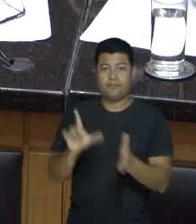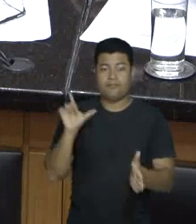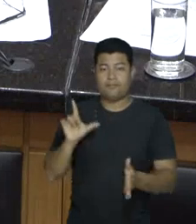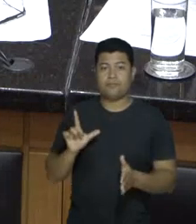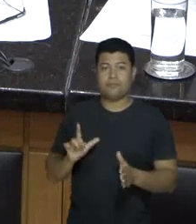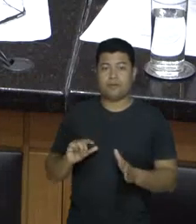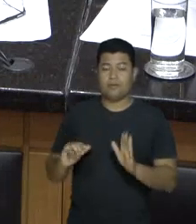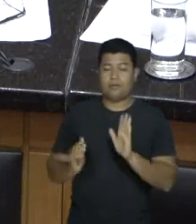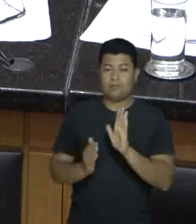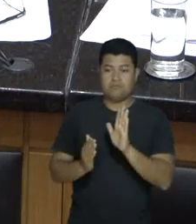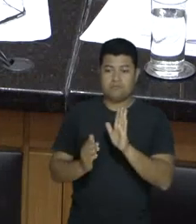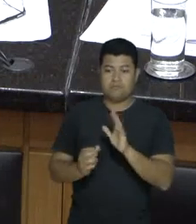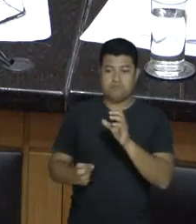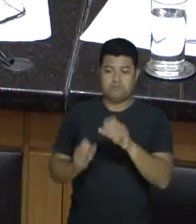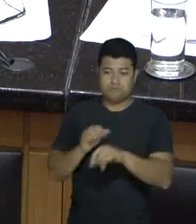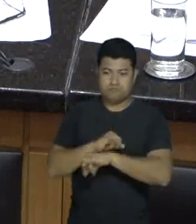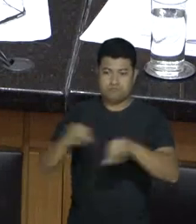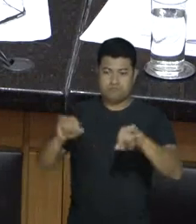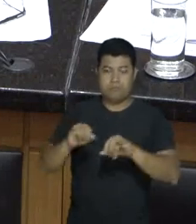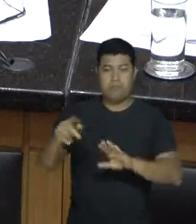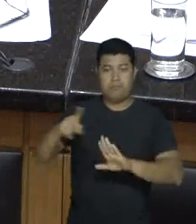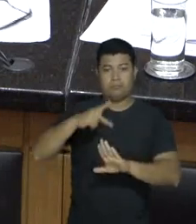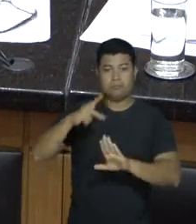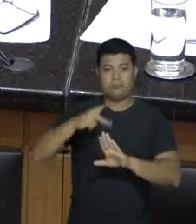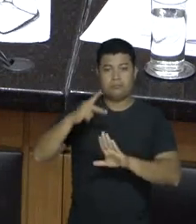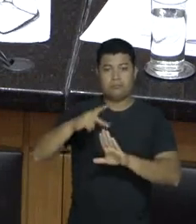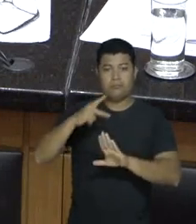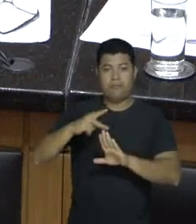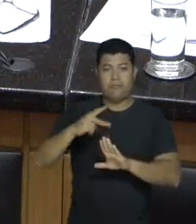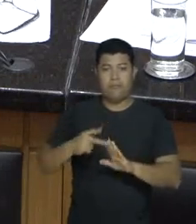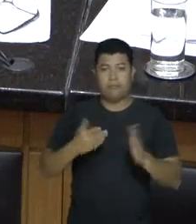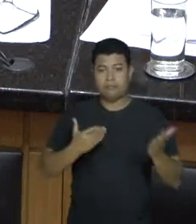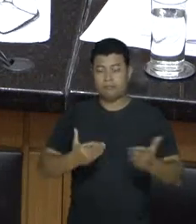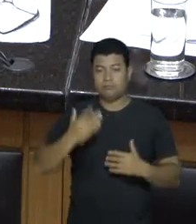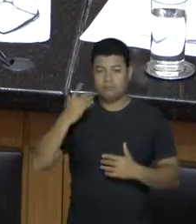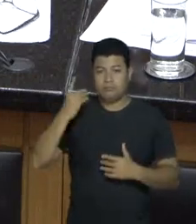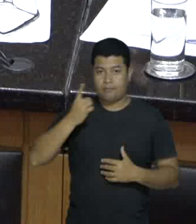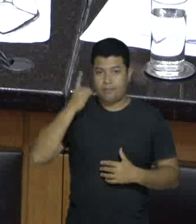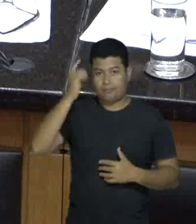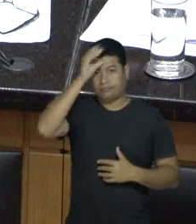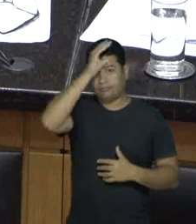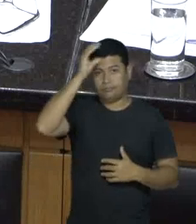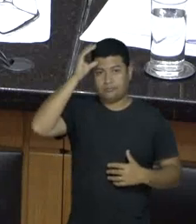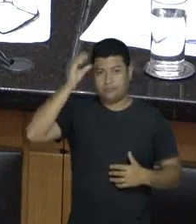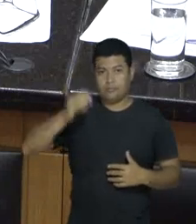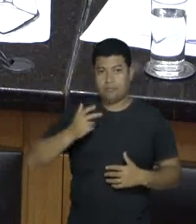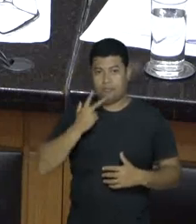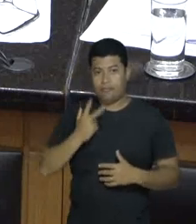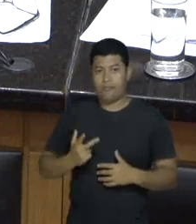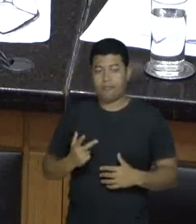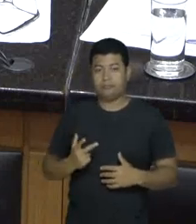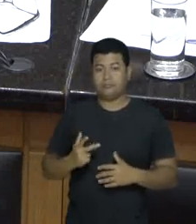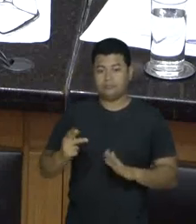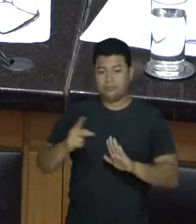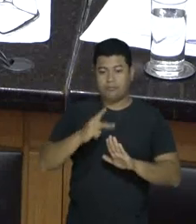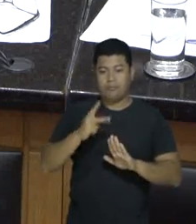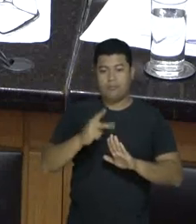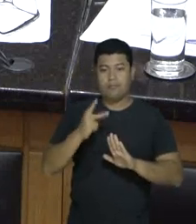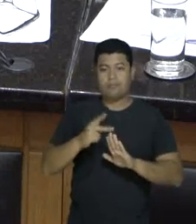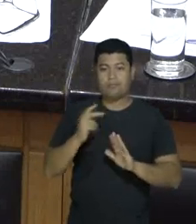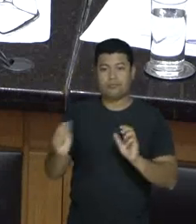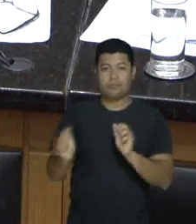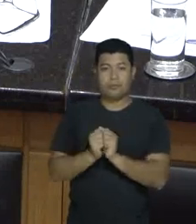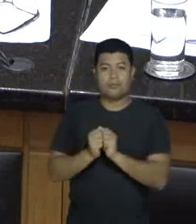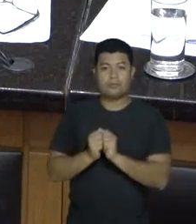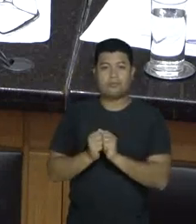uma portaria, que eu quero crer que o deputado Carlos Humberto vai fazer questão de tratar sobre isso. Então, a portaria que o deputado Carlos